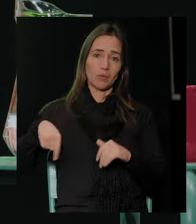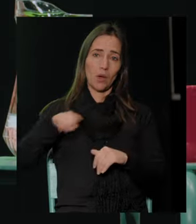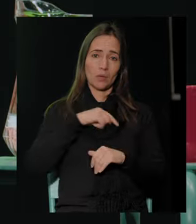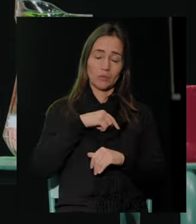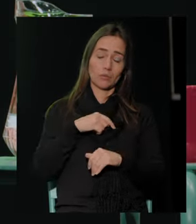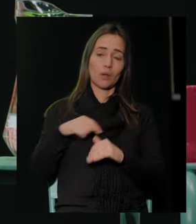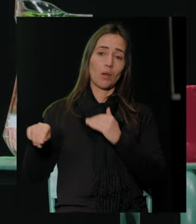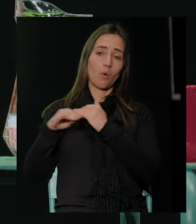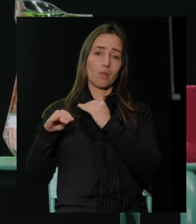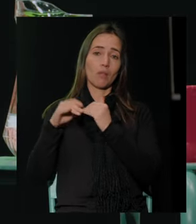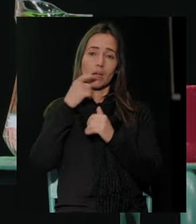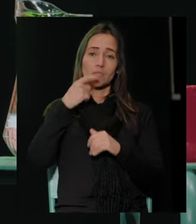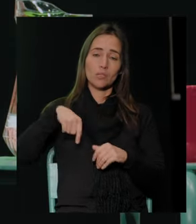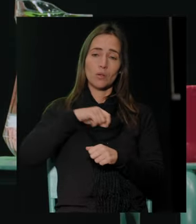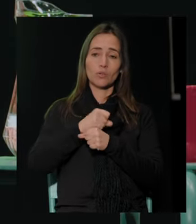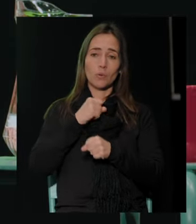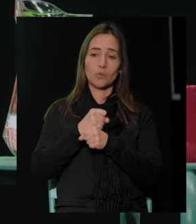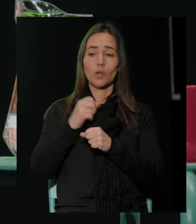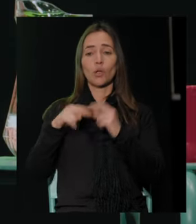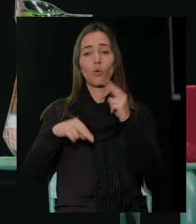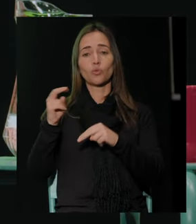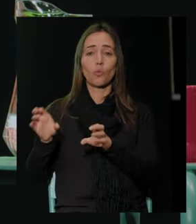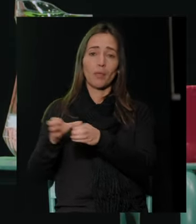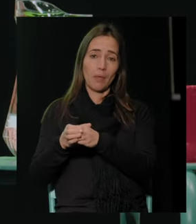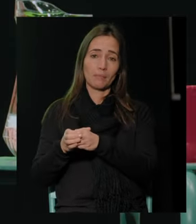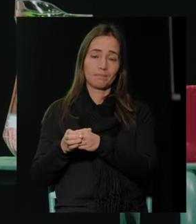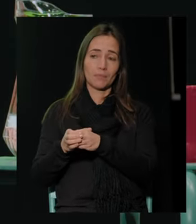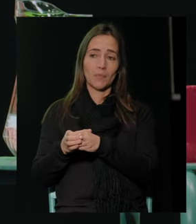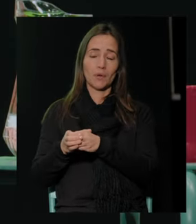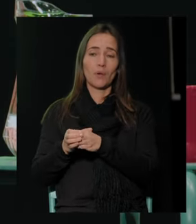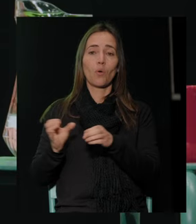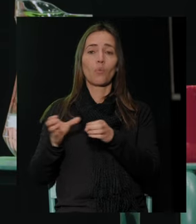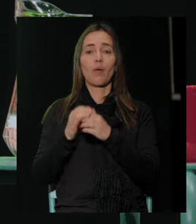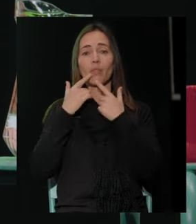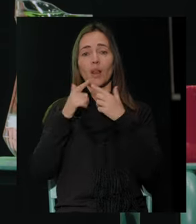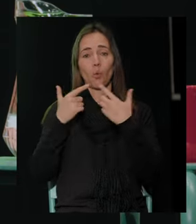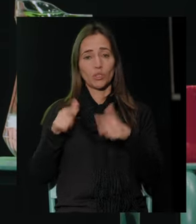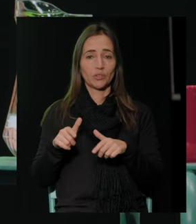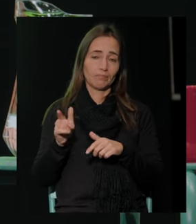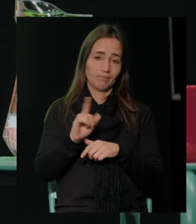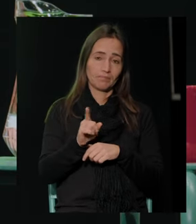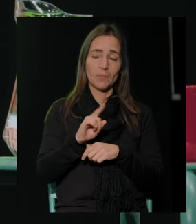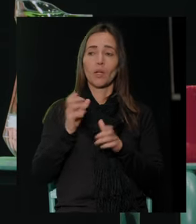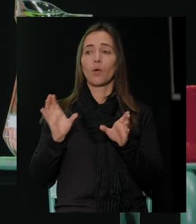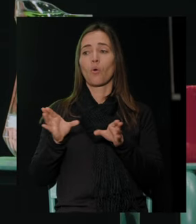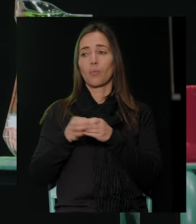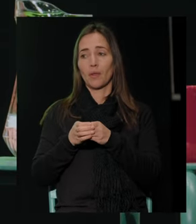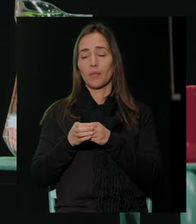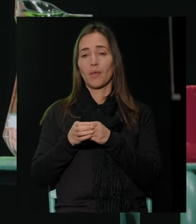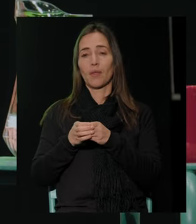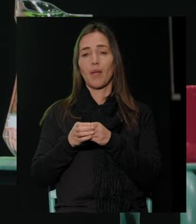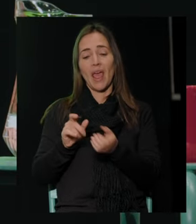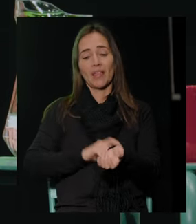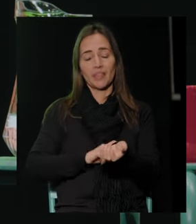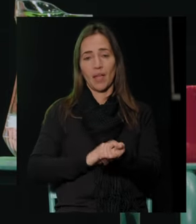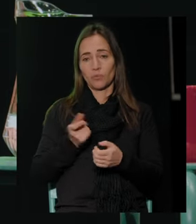caso era a igualdade enquanto trabalhador, e com isto construir comunidade. Portanto, já não era a comunidade linguística, não era a comunidade